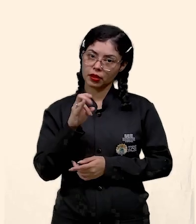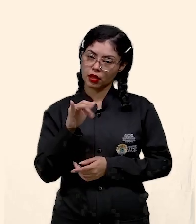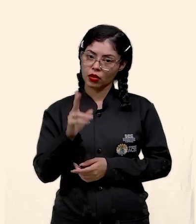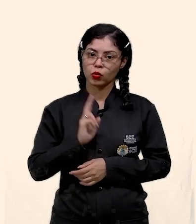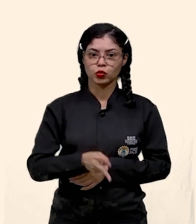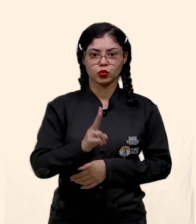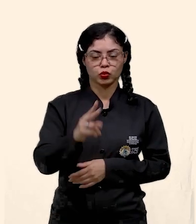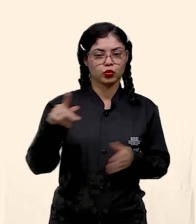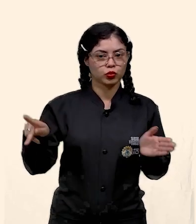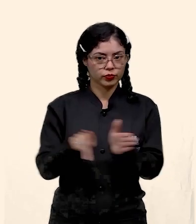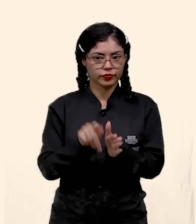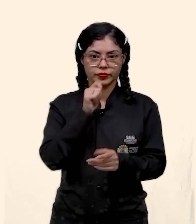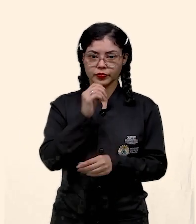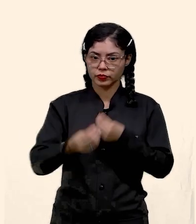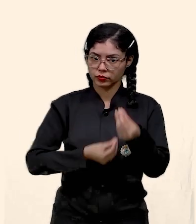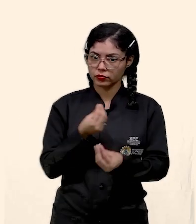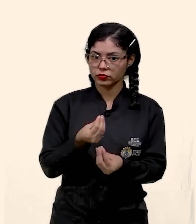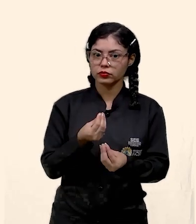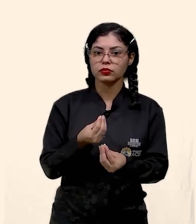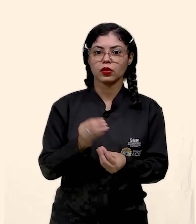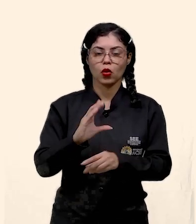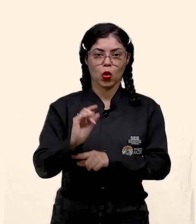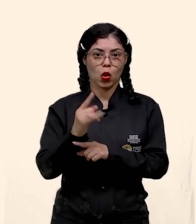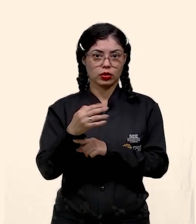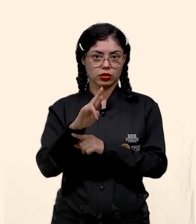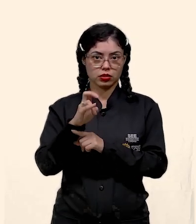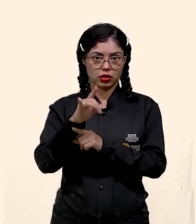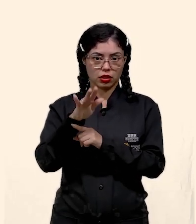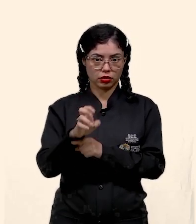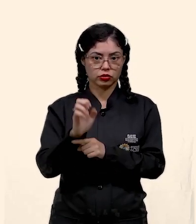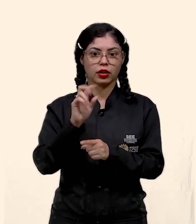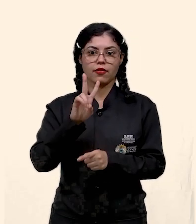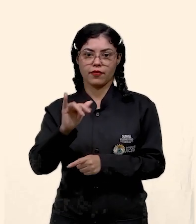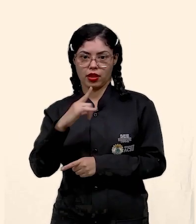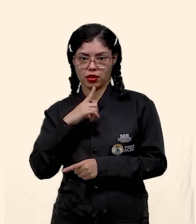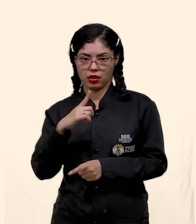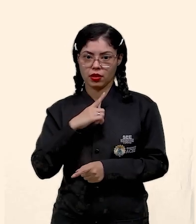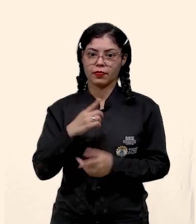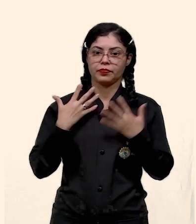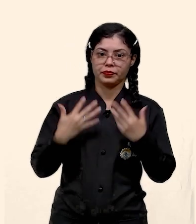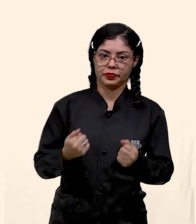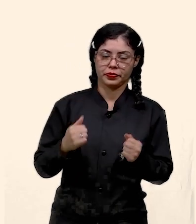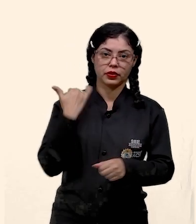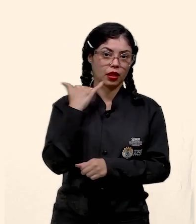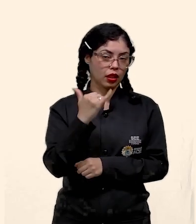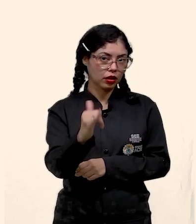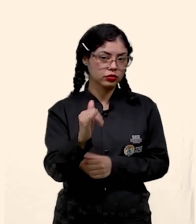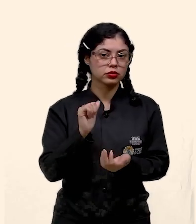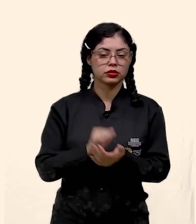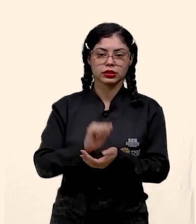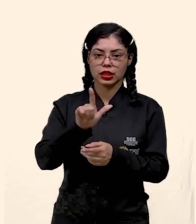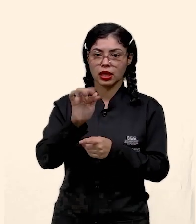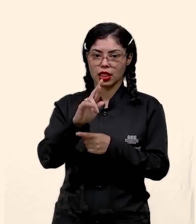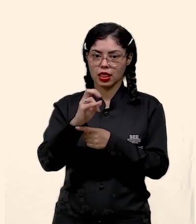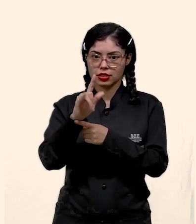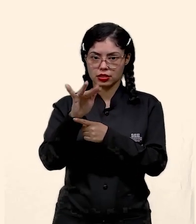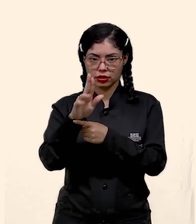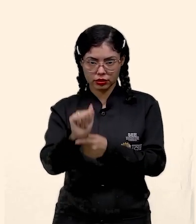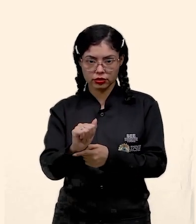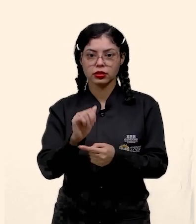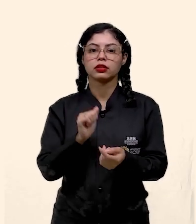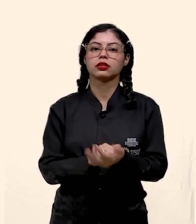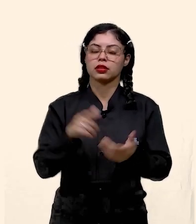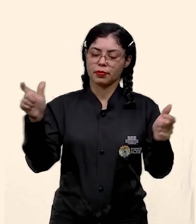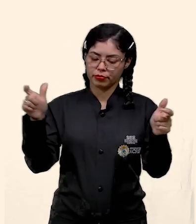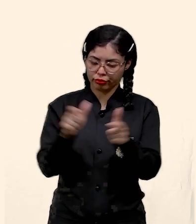vai funcionar ali como um agente oxidante, ou seja, é ele que vai aceitar ali os elétrons da glicerina e vai ser